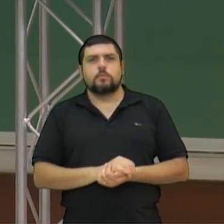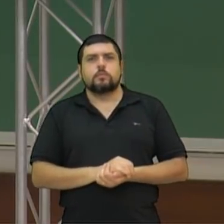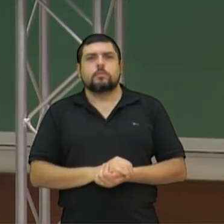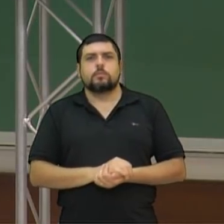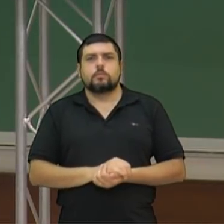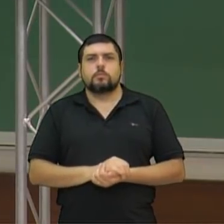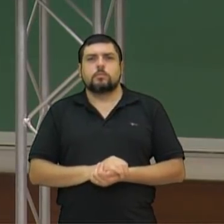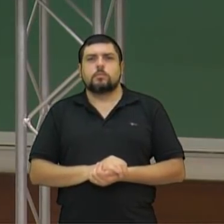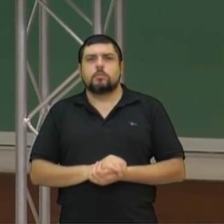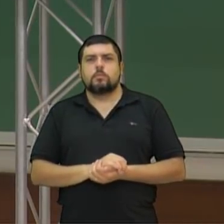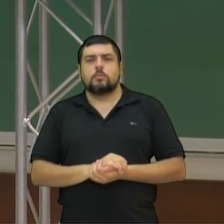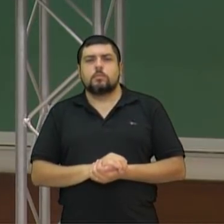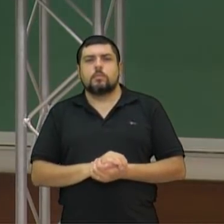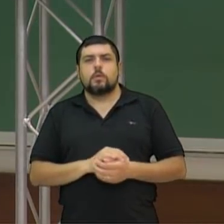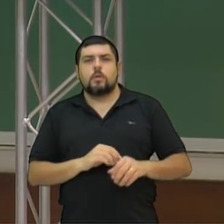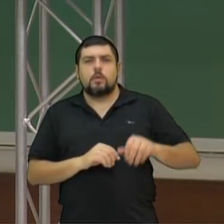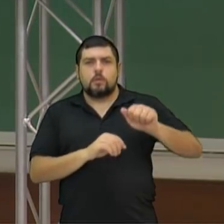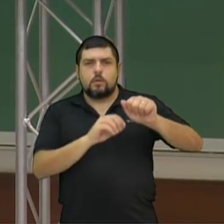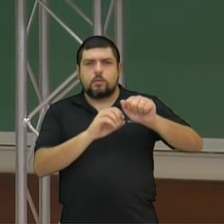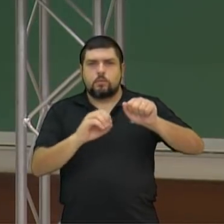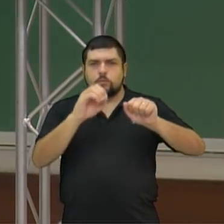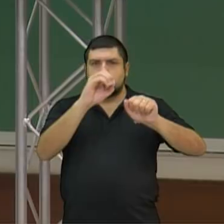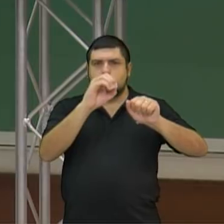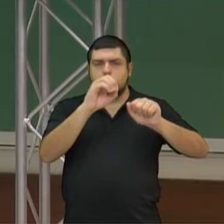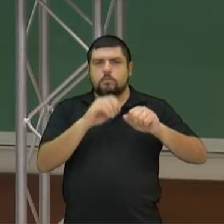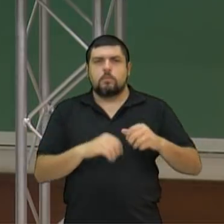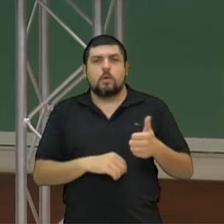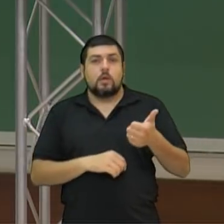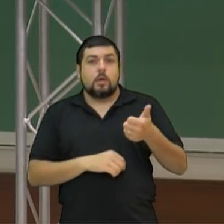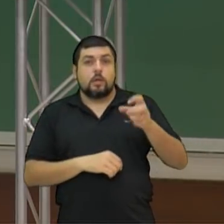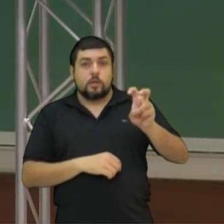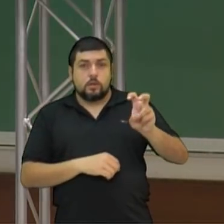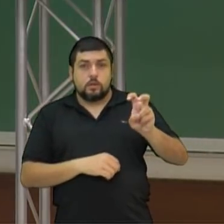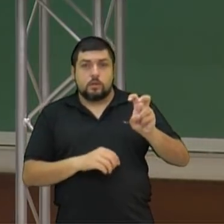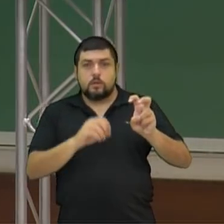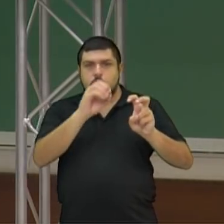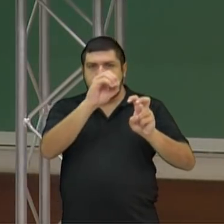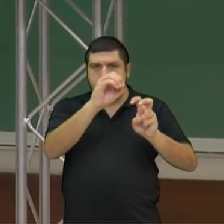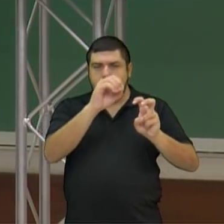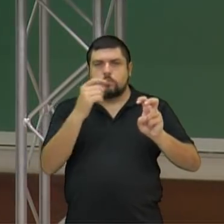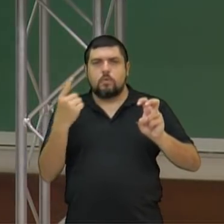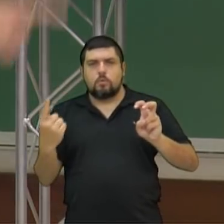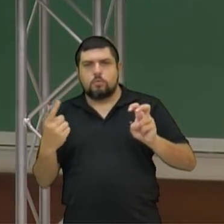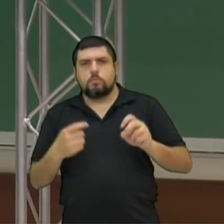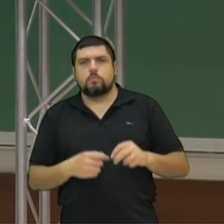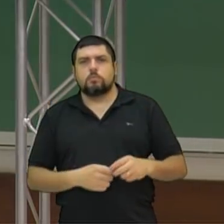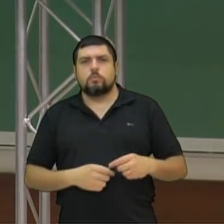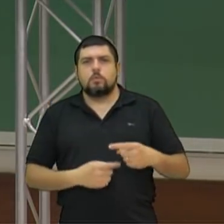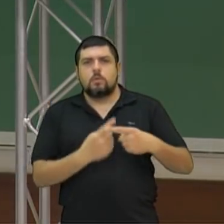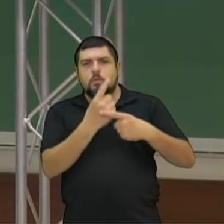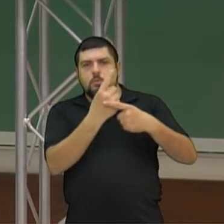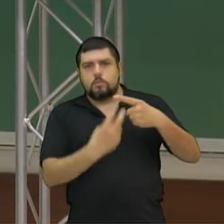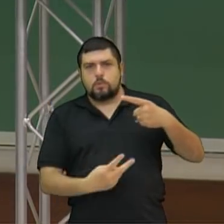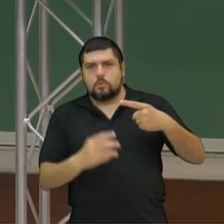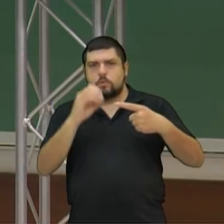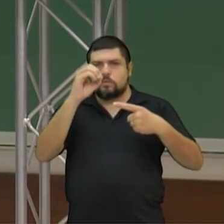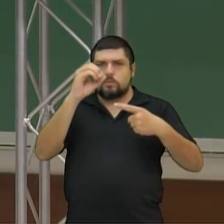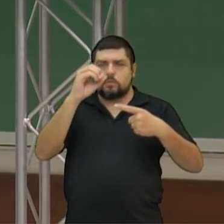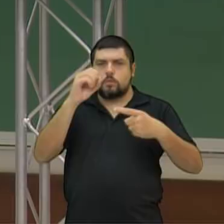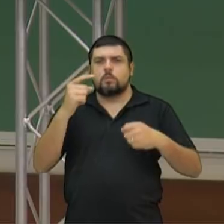A elevado a zero é igual a 1. Então, 15 elevado a zero é 1. Meio elevado a zero é